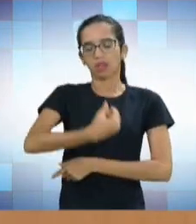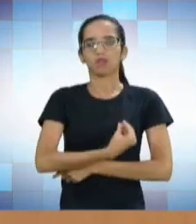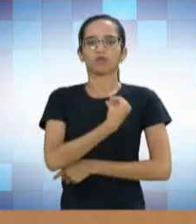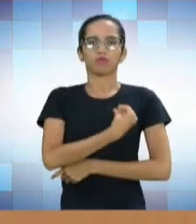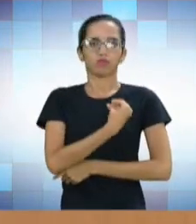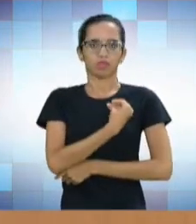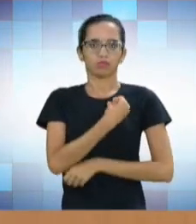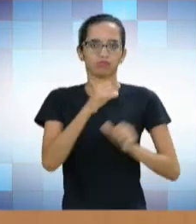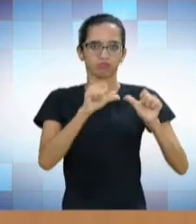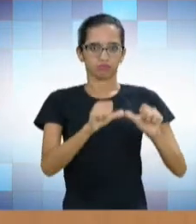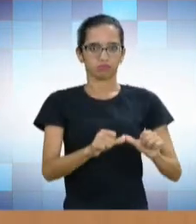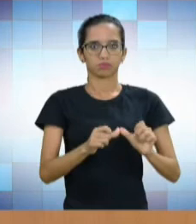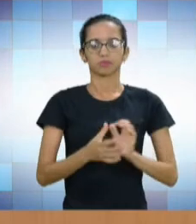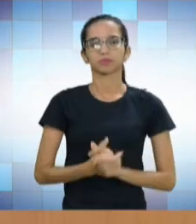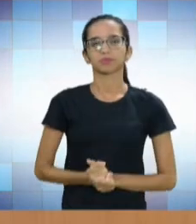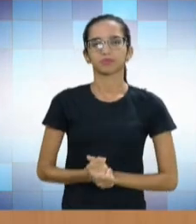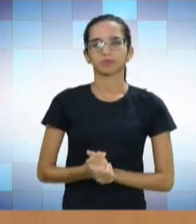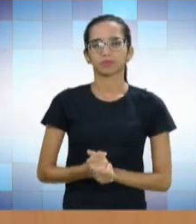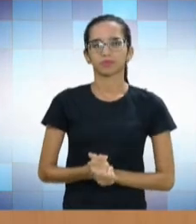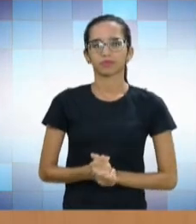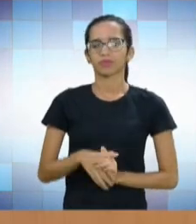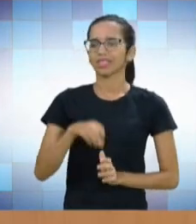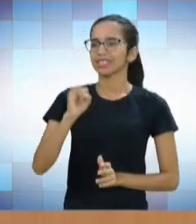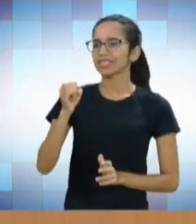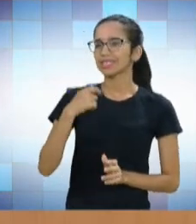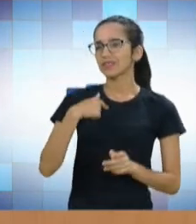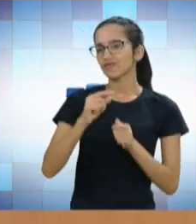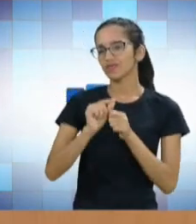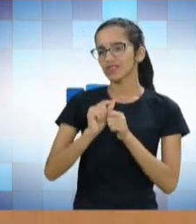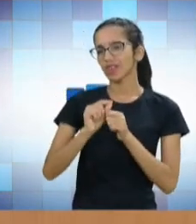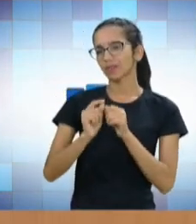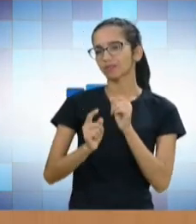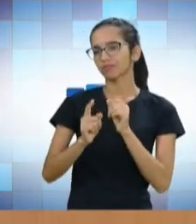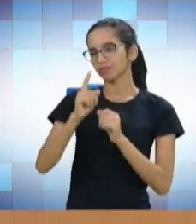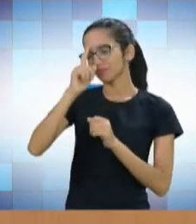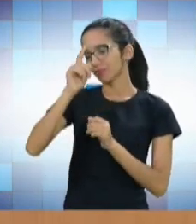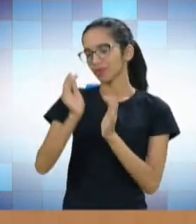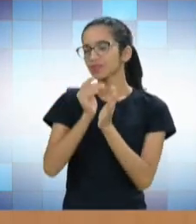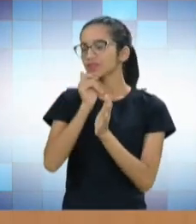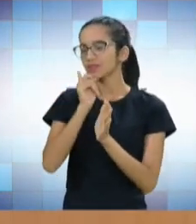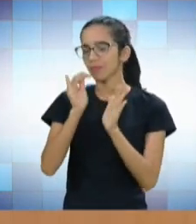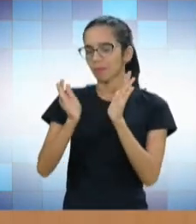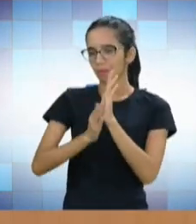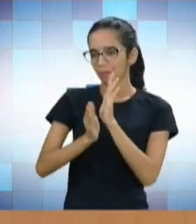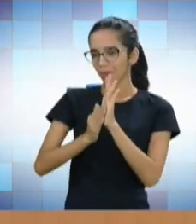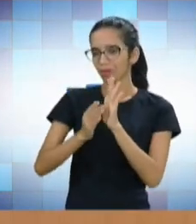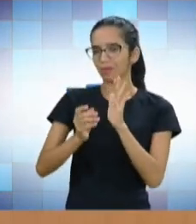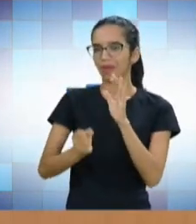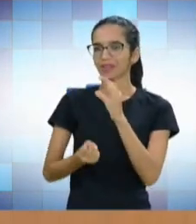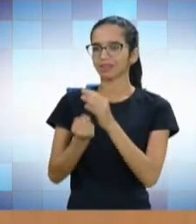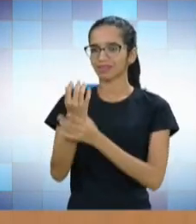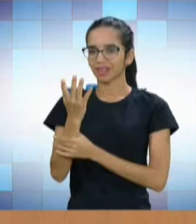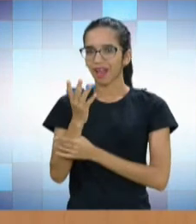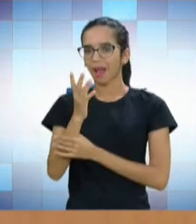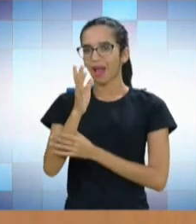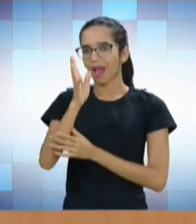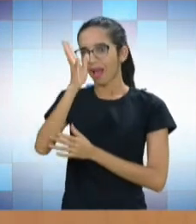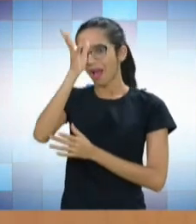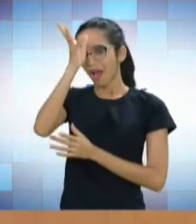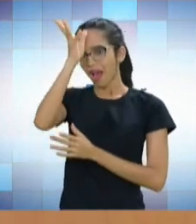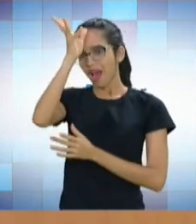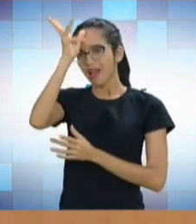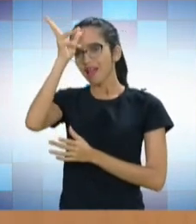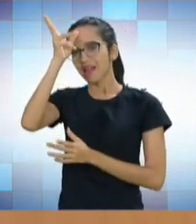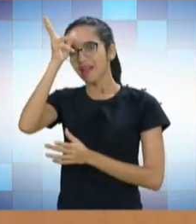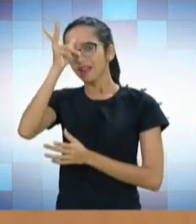vez mais condições de habitação bom e se eu levar um projeto lá para a criação de galinhas e porcos e ele pode ser